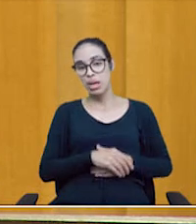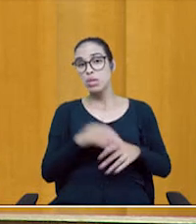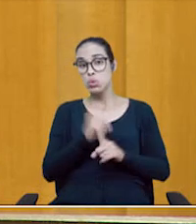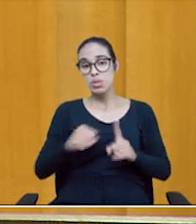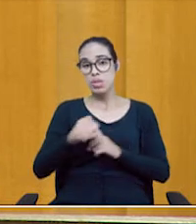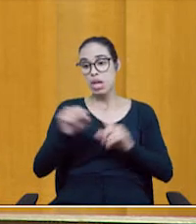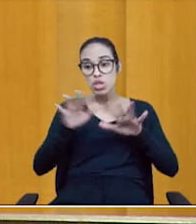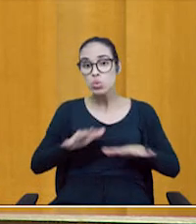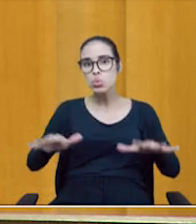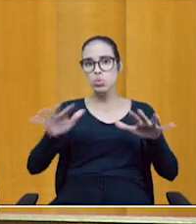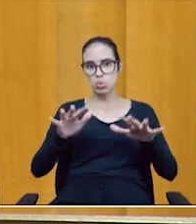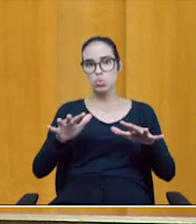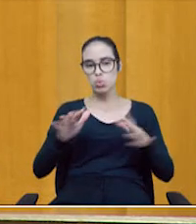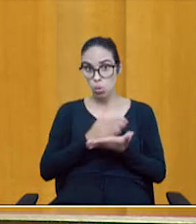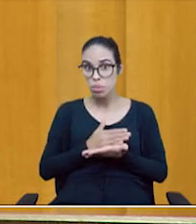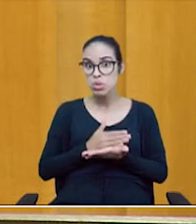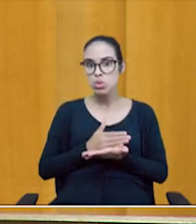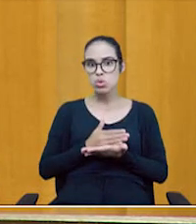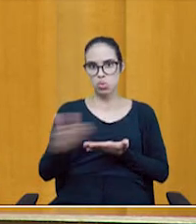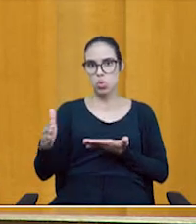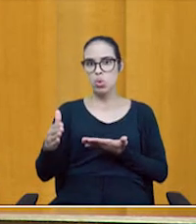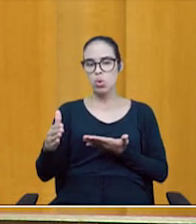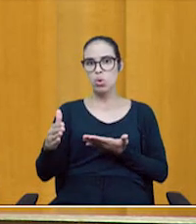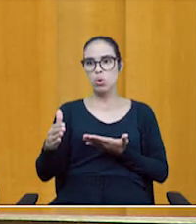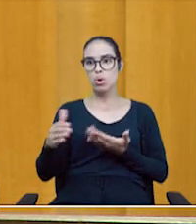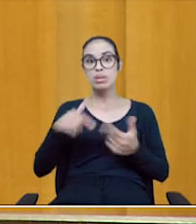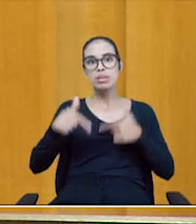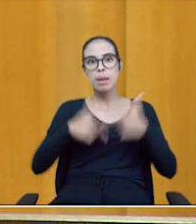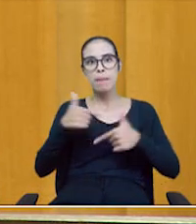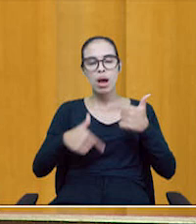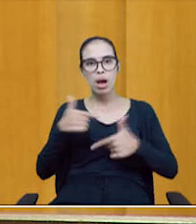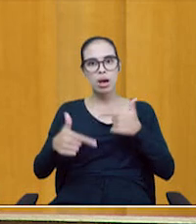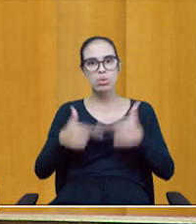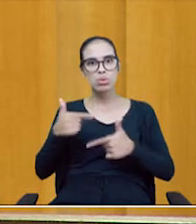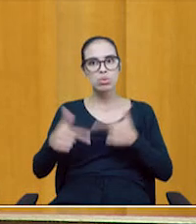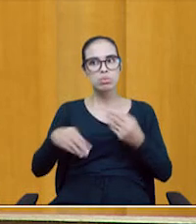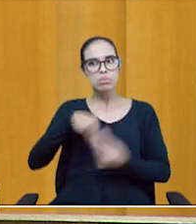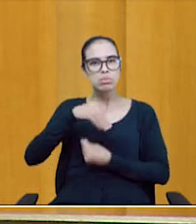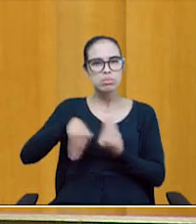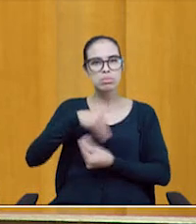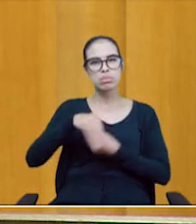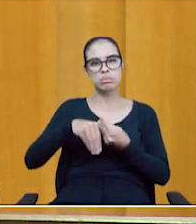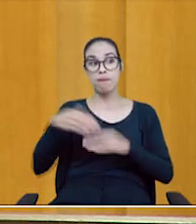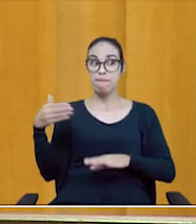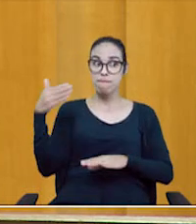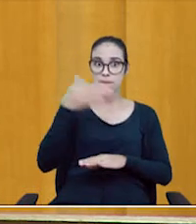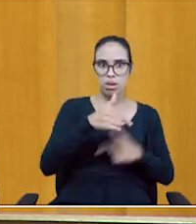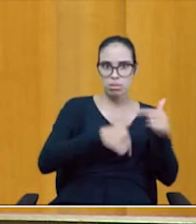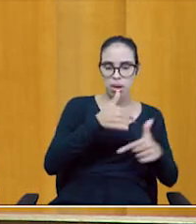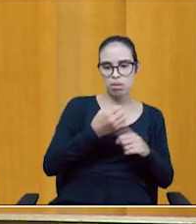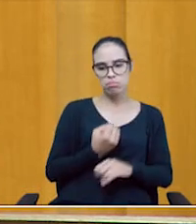rotinas híbridas que são disruptivas, isto é, elas mudaram o curso da história, os limites e possibilidades, e